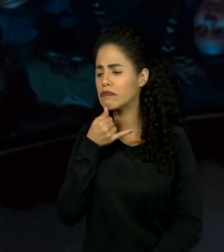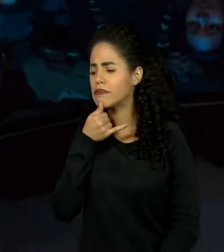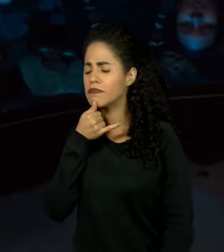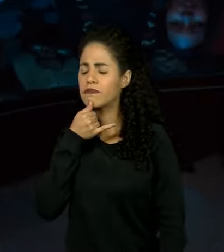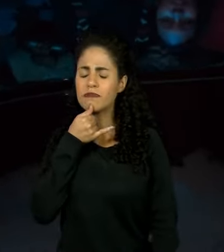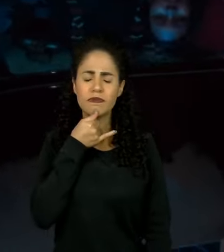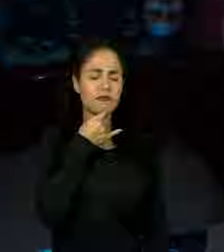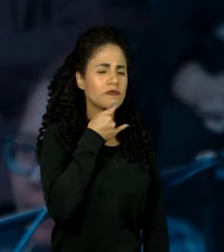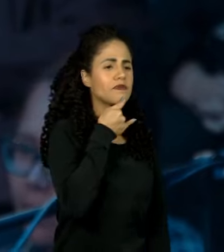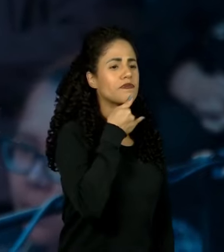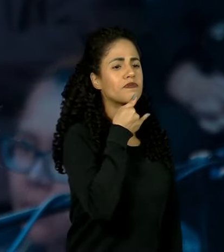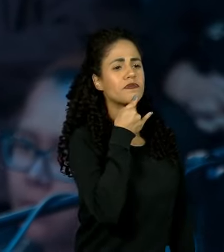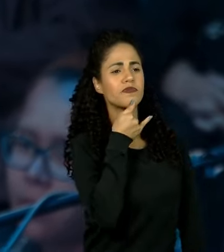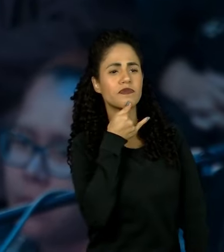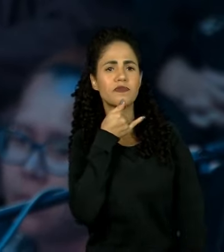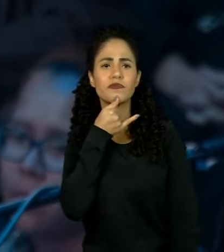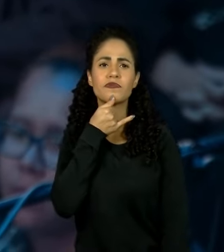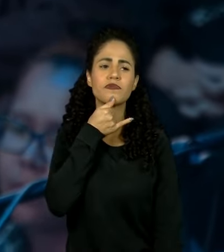triste